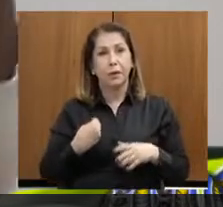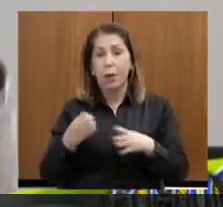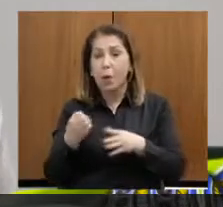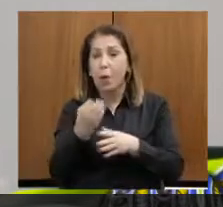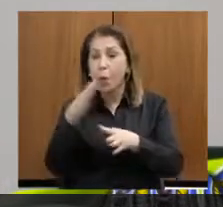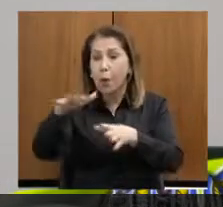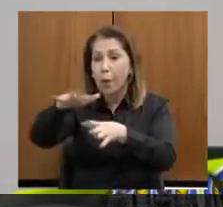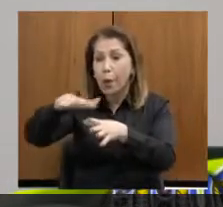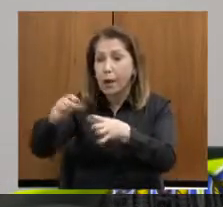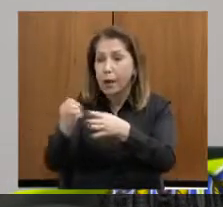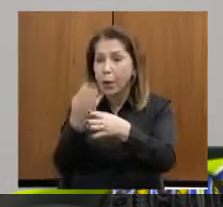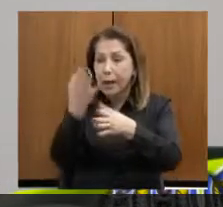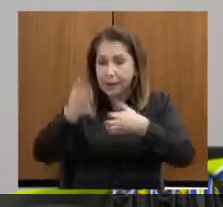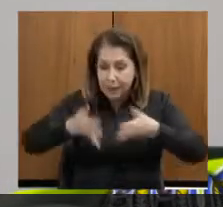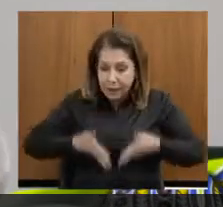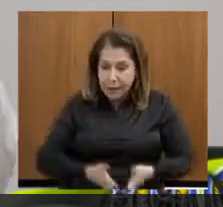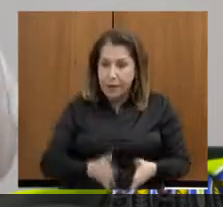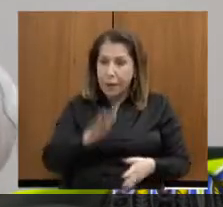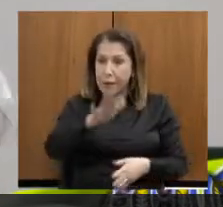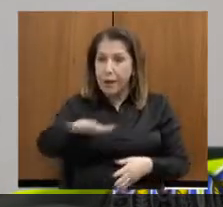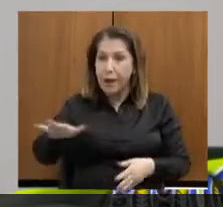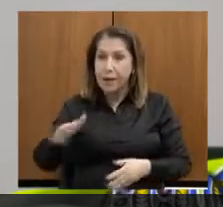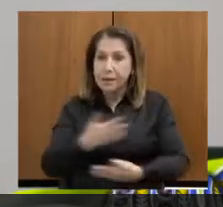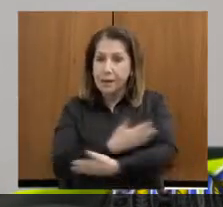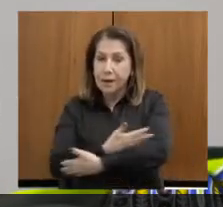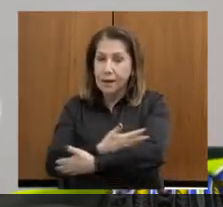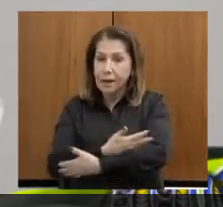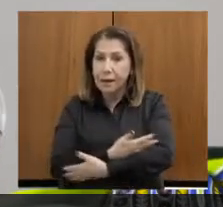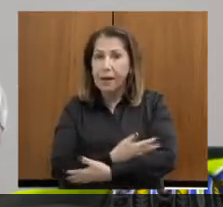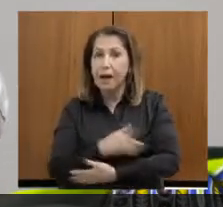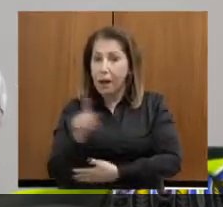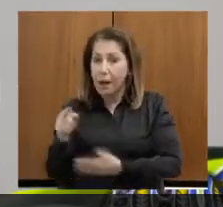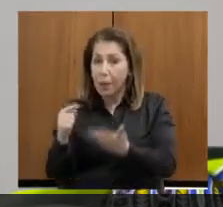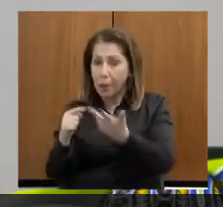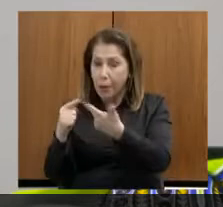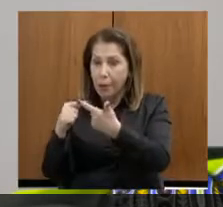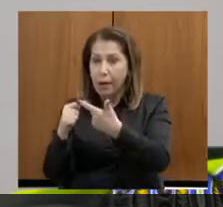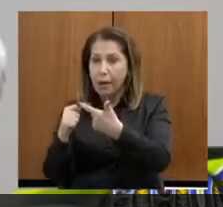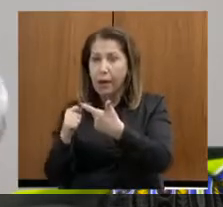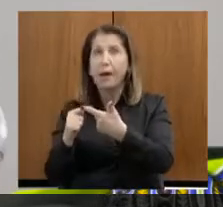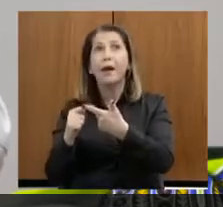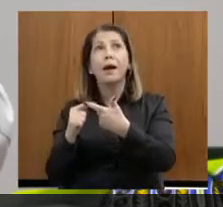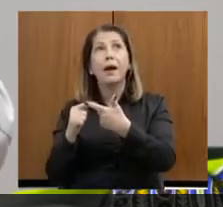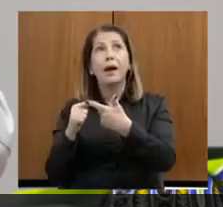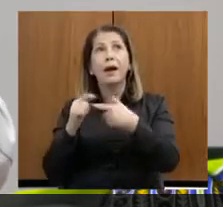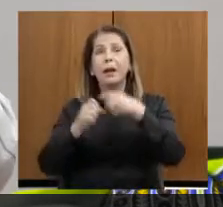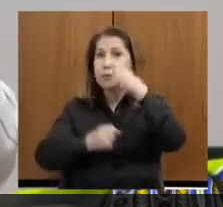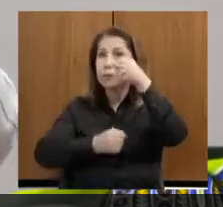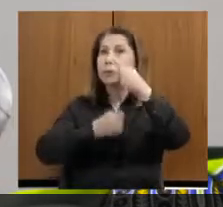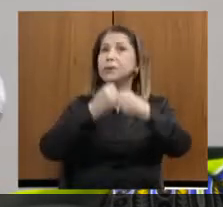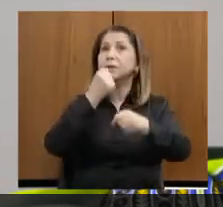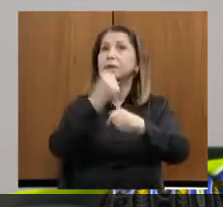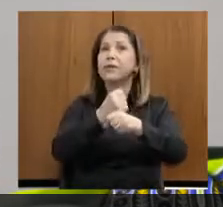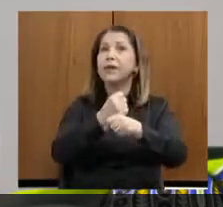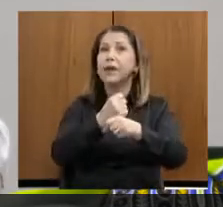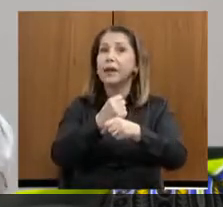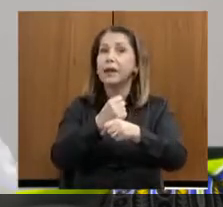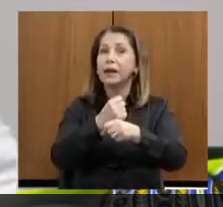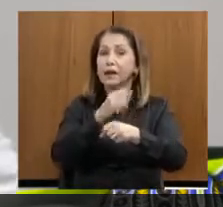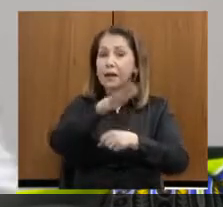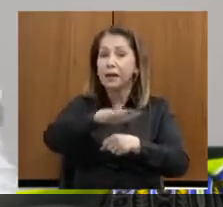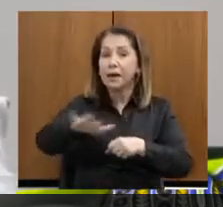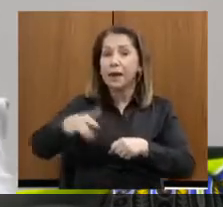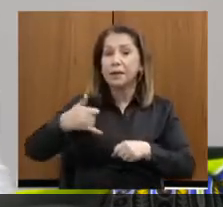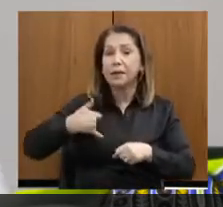conta quantas crianças nasceram passar então tá então até 2 ano que vem tem tantas